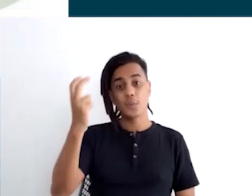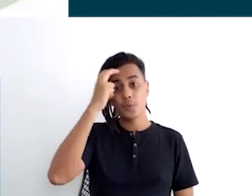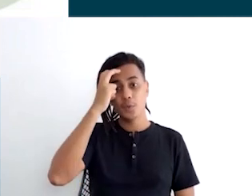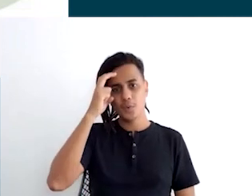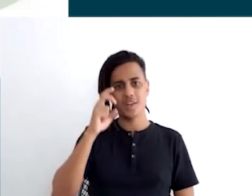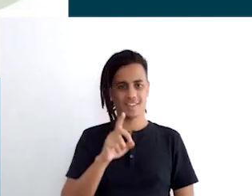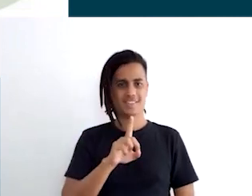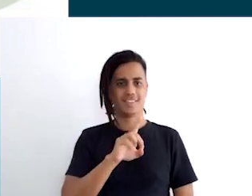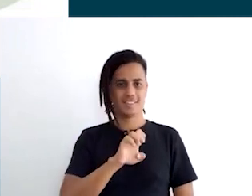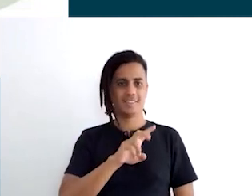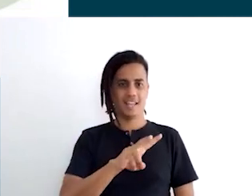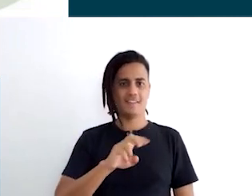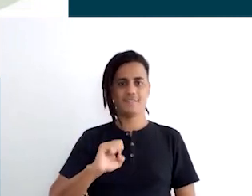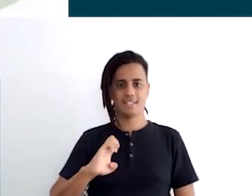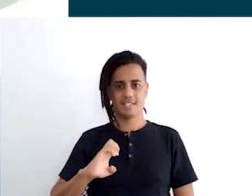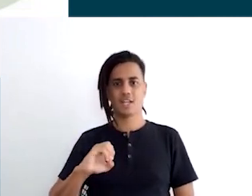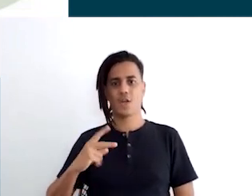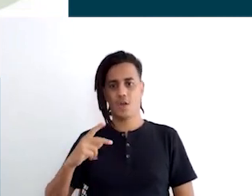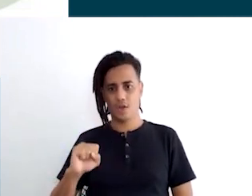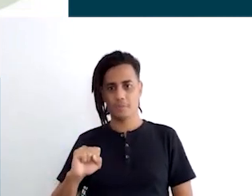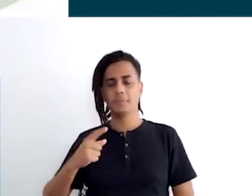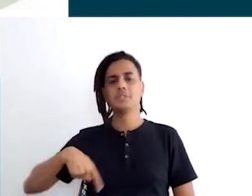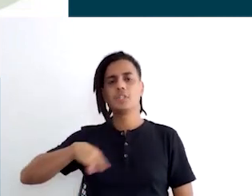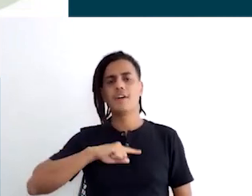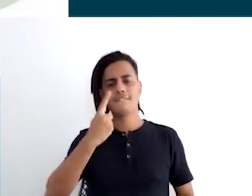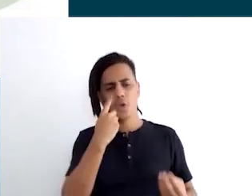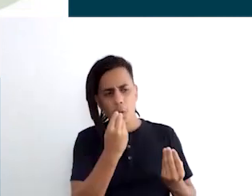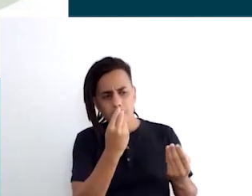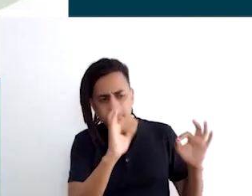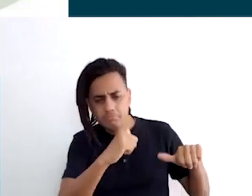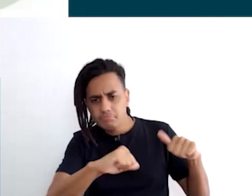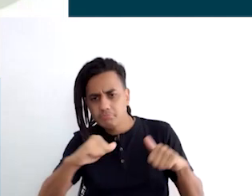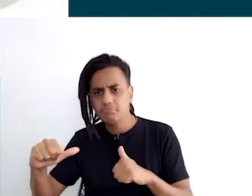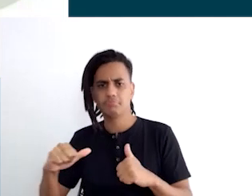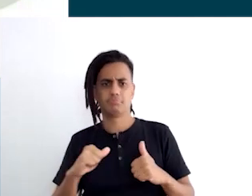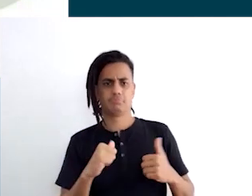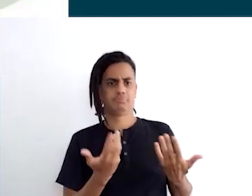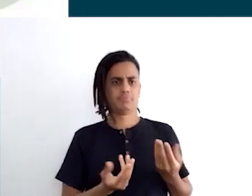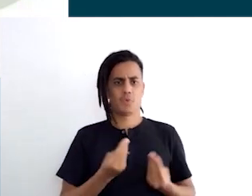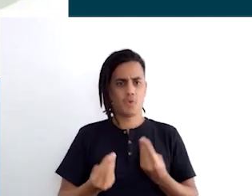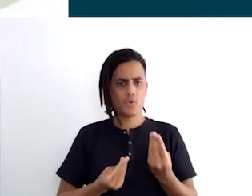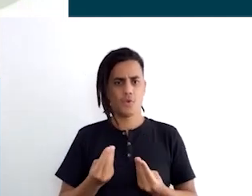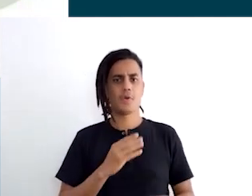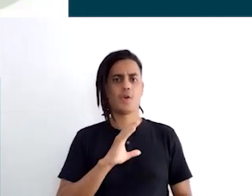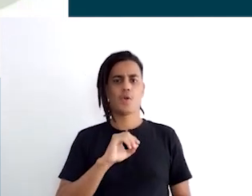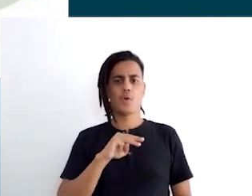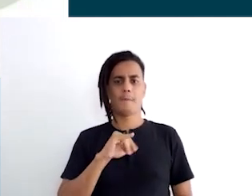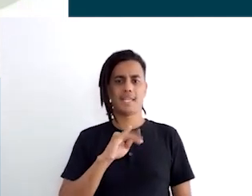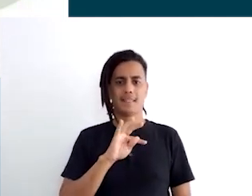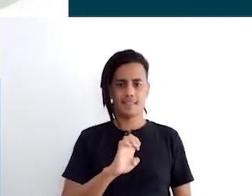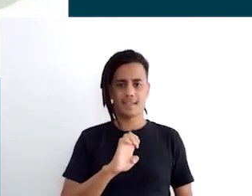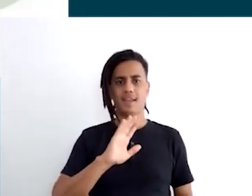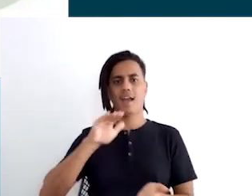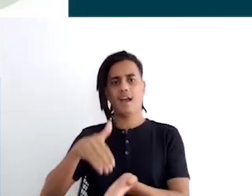sobre como é que a gente faz scan das aplicações ativamente, do commit até o deploy, como é que a gente faz